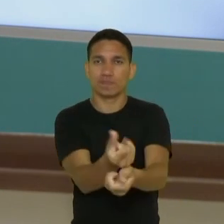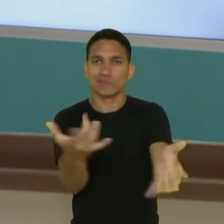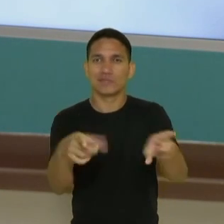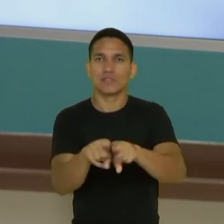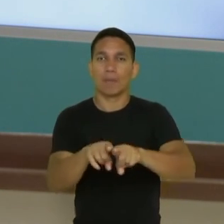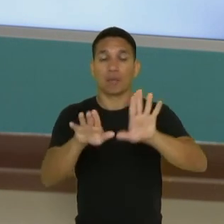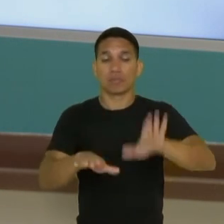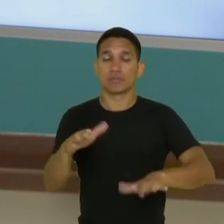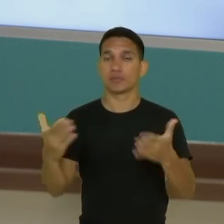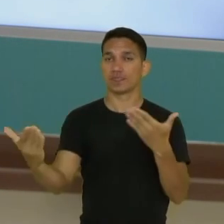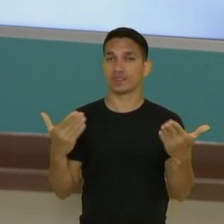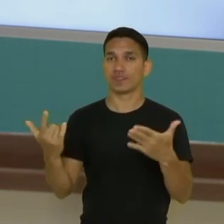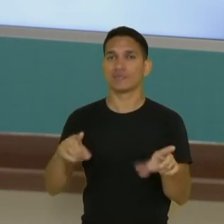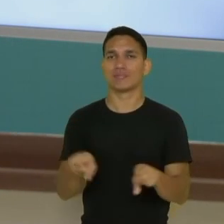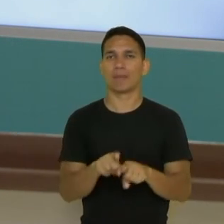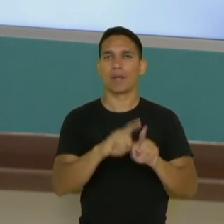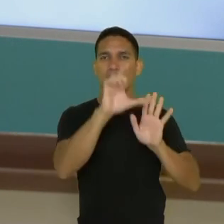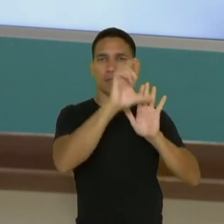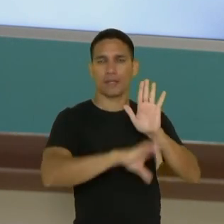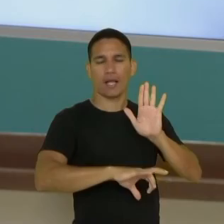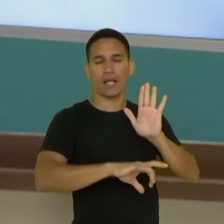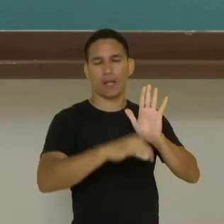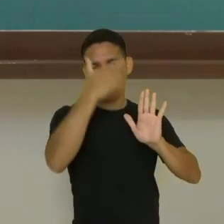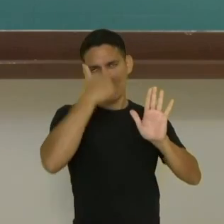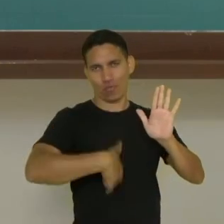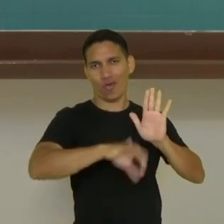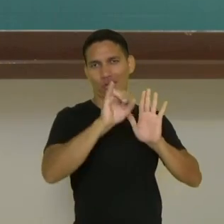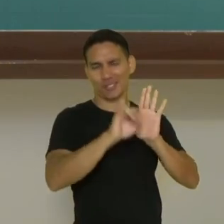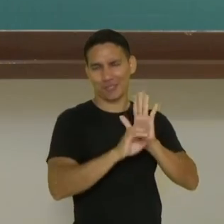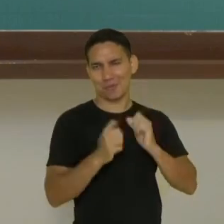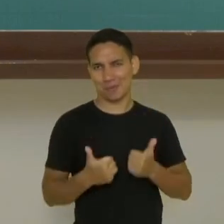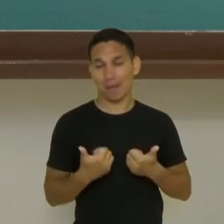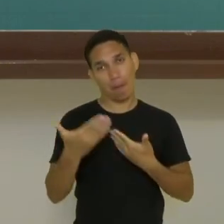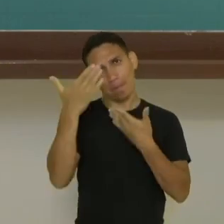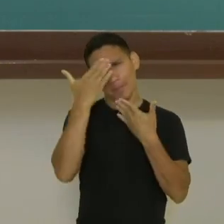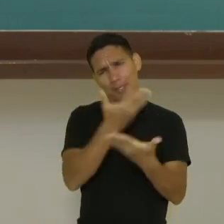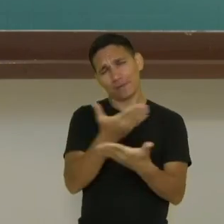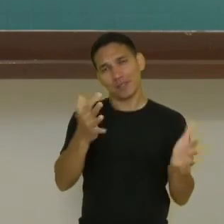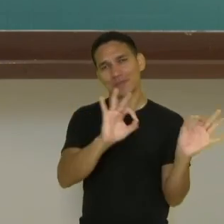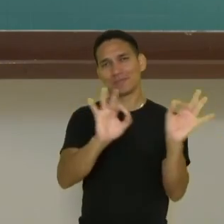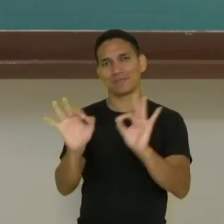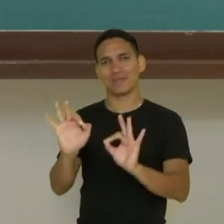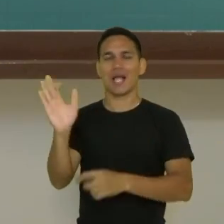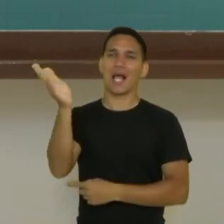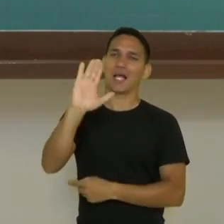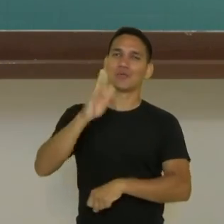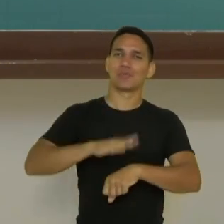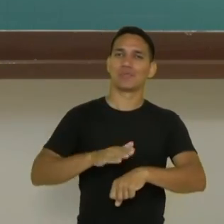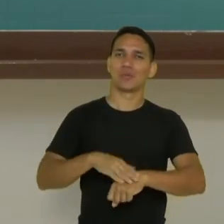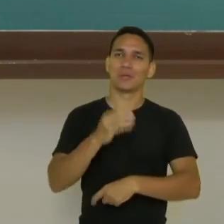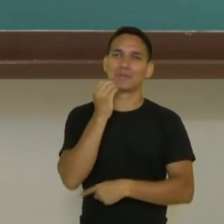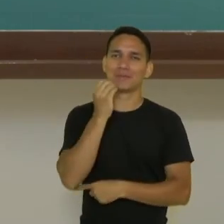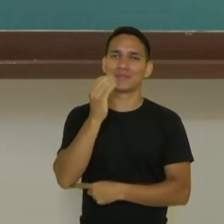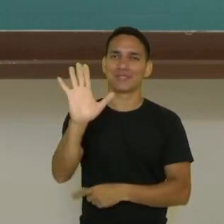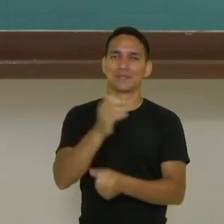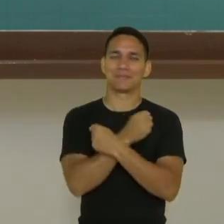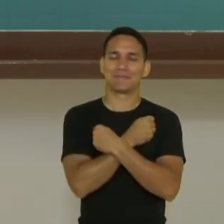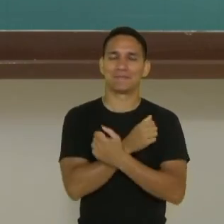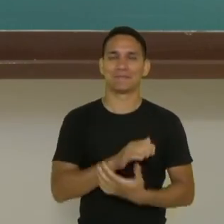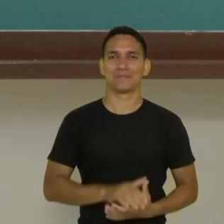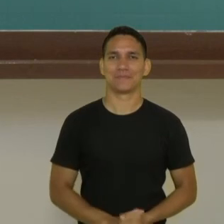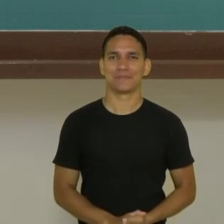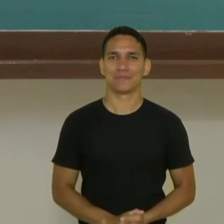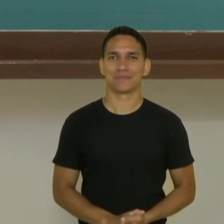relativismo e identidade. Bacana? Muito obrigado a vocês, então. Até uma próxima oportunidade. Forte abraço.